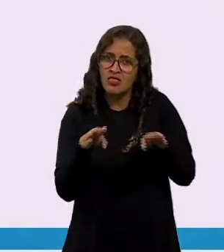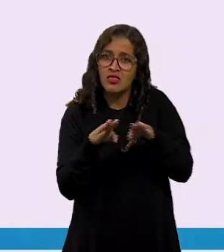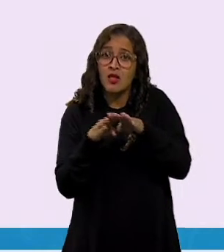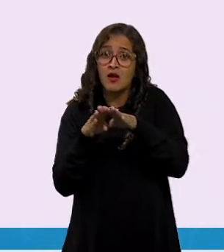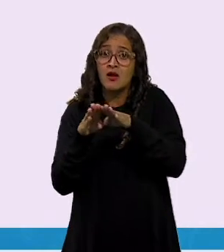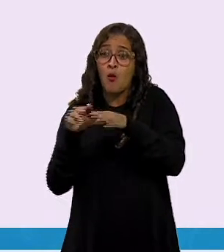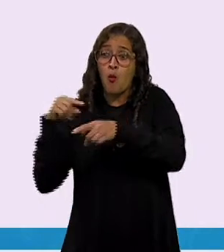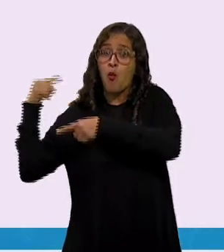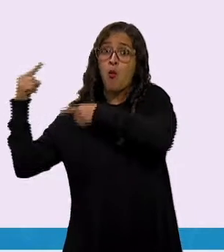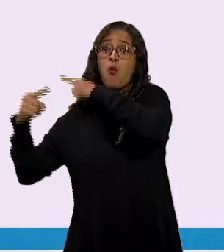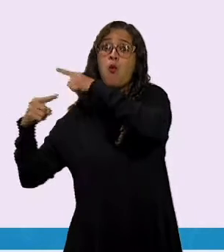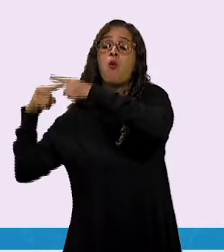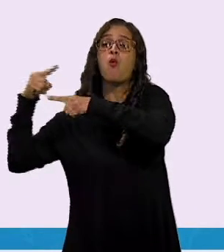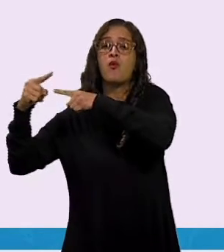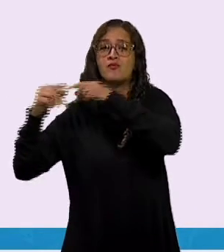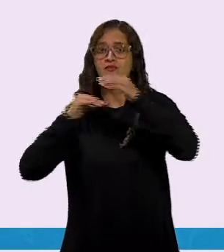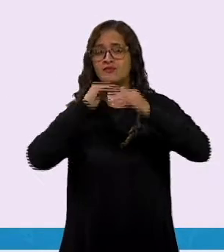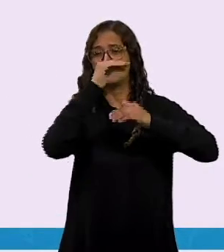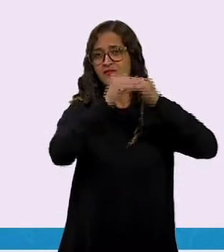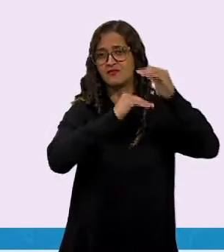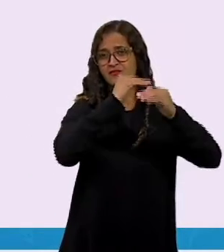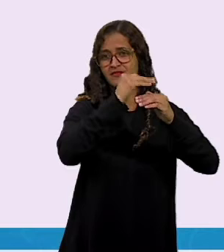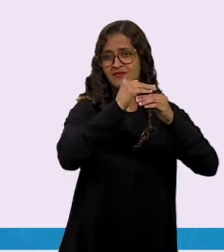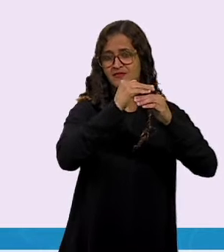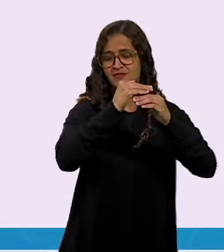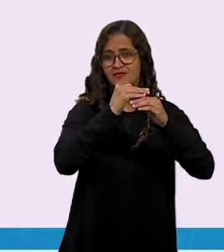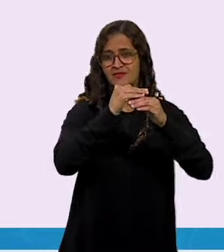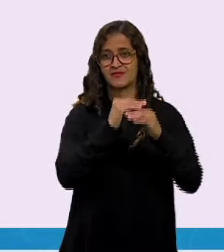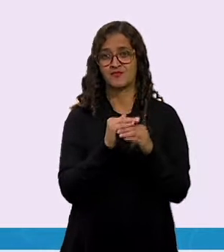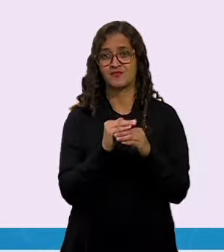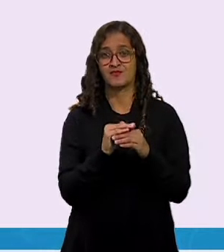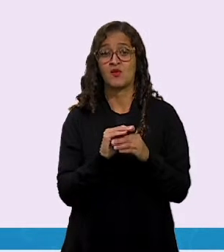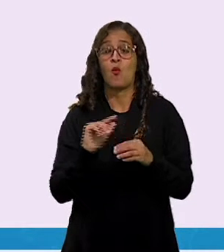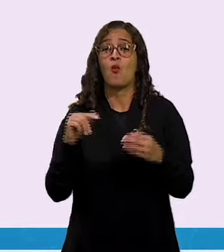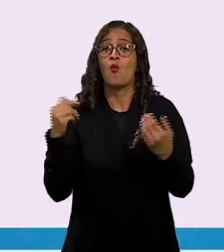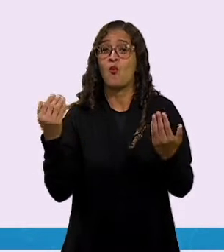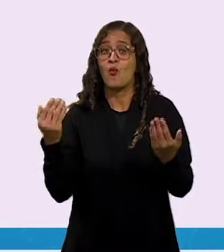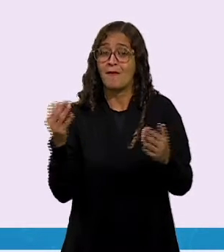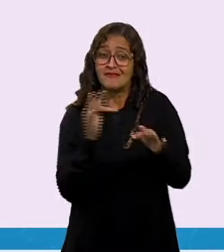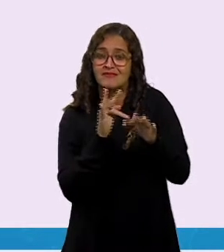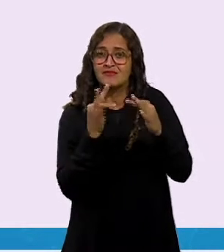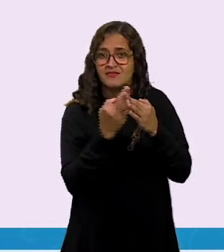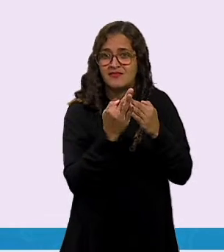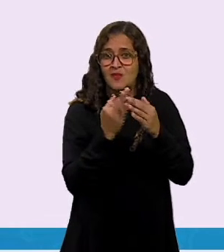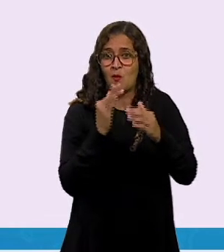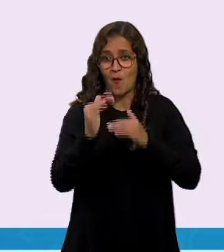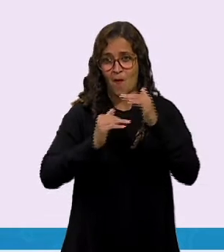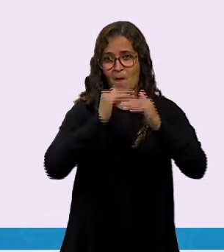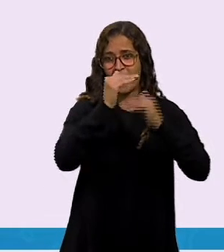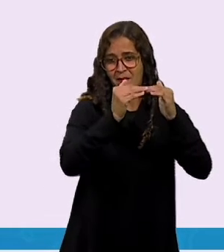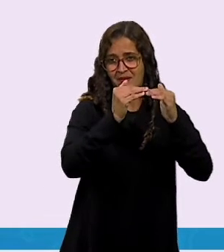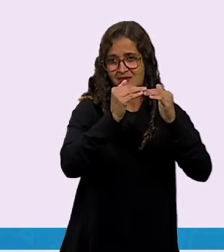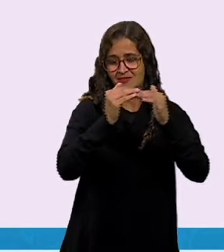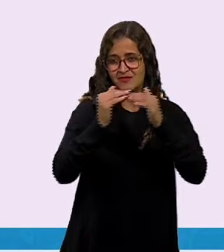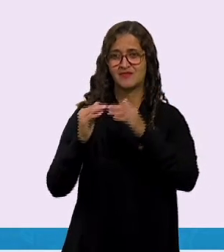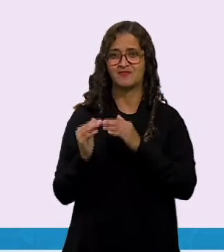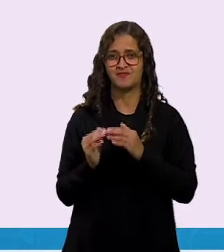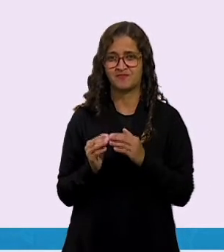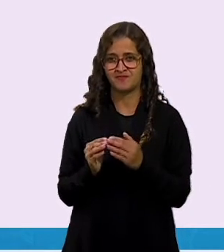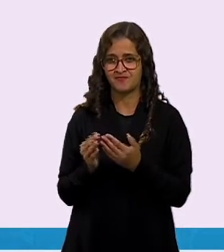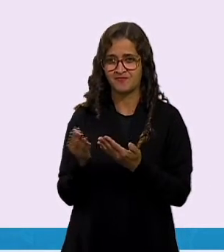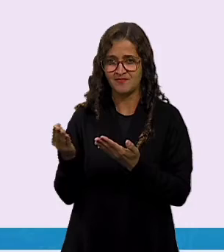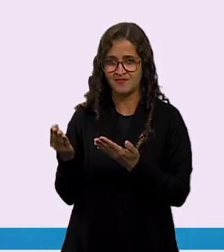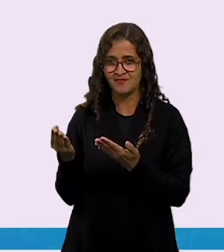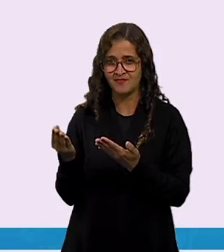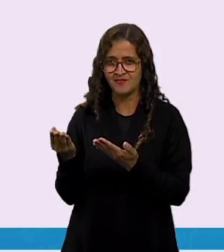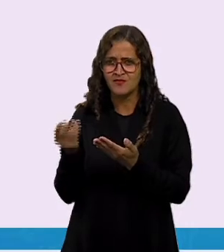para reproduzir, para a gente ter descendentes na nossa Terra, seres semelhantes a nós. Então, portanto,